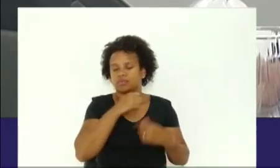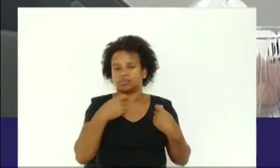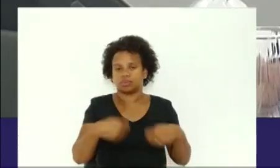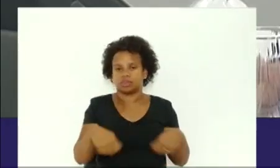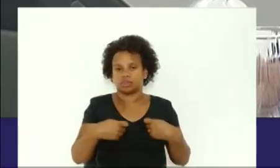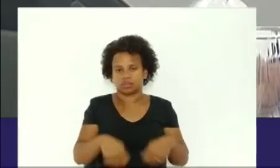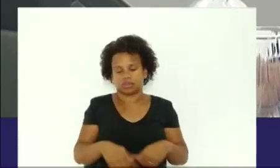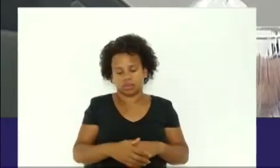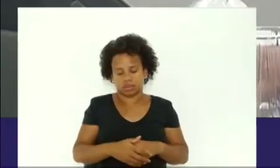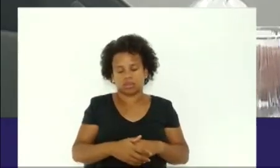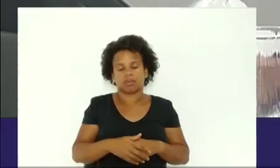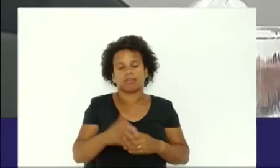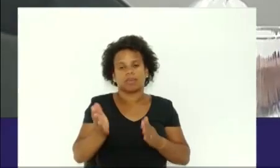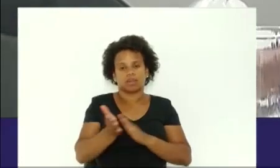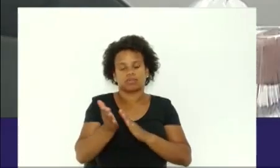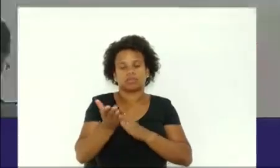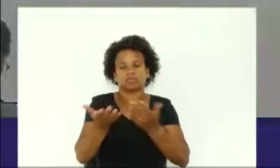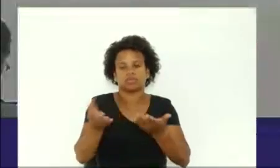de estar assinando junto.